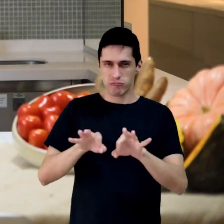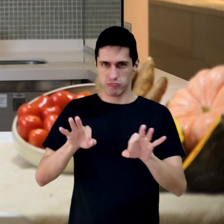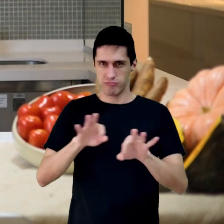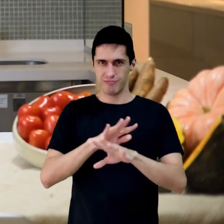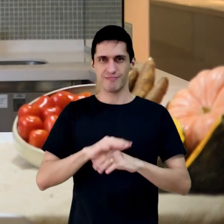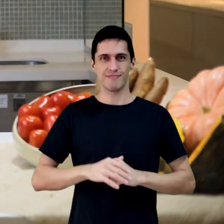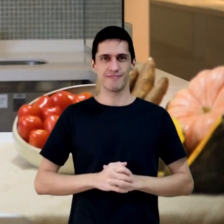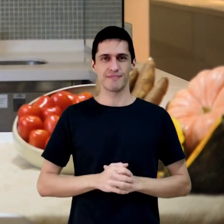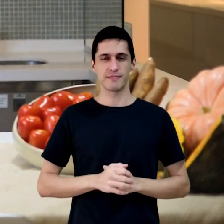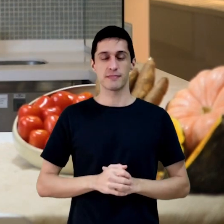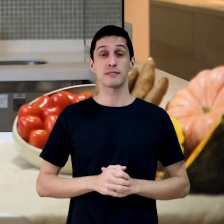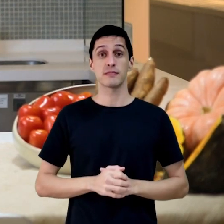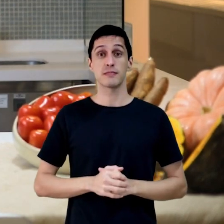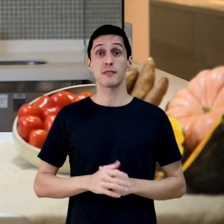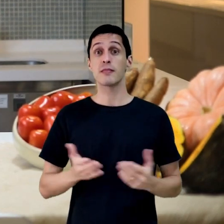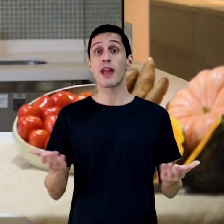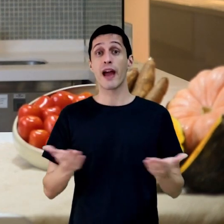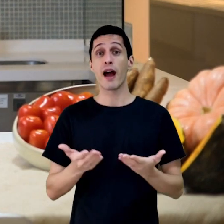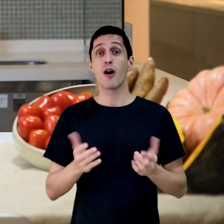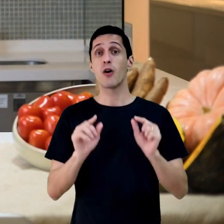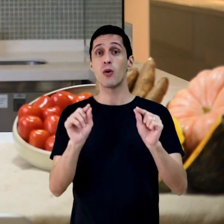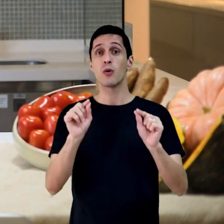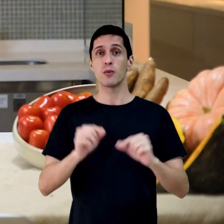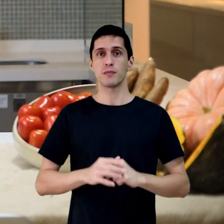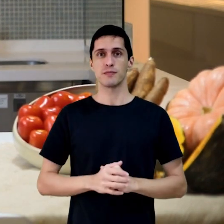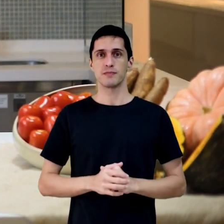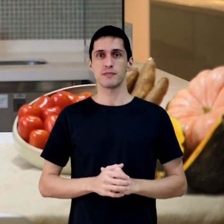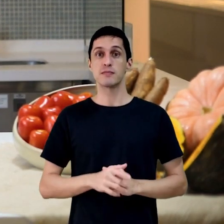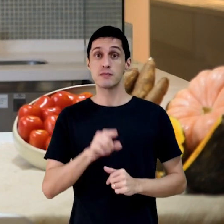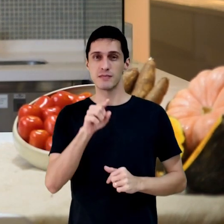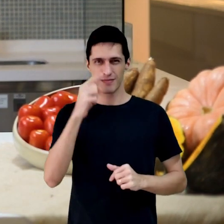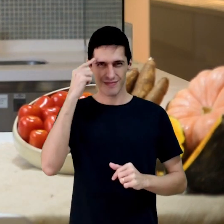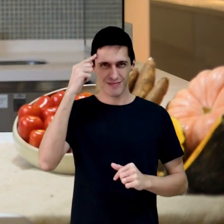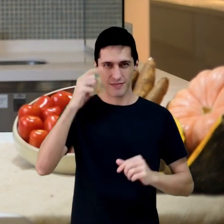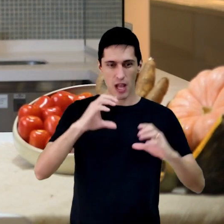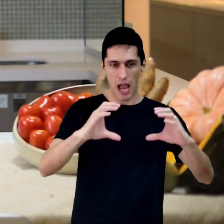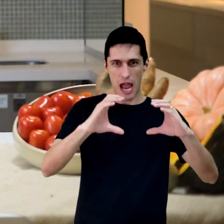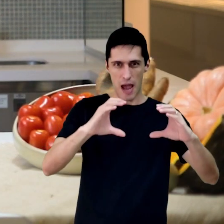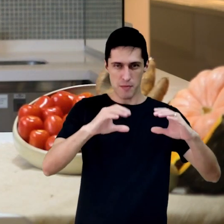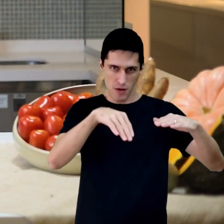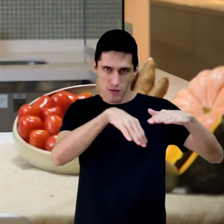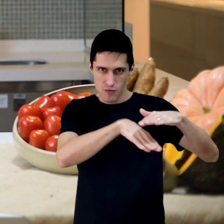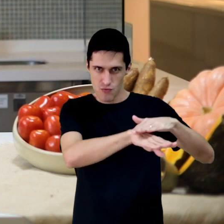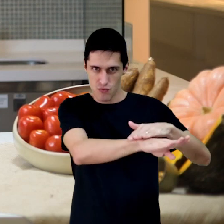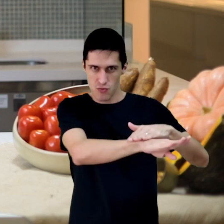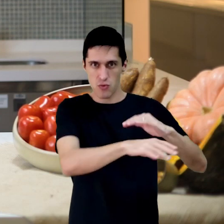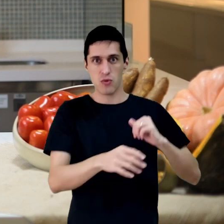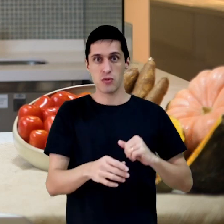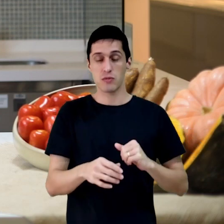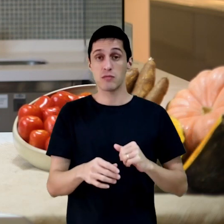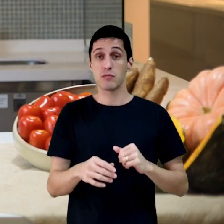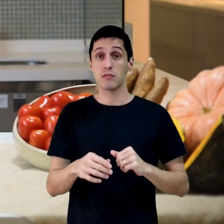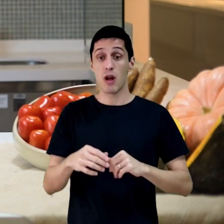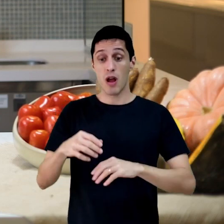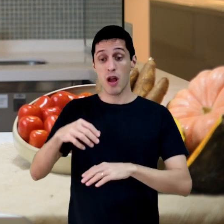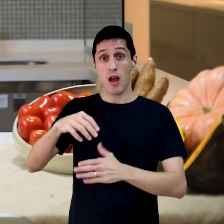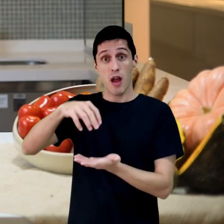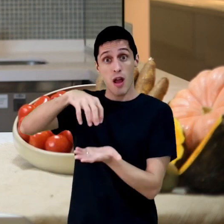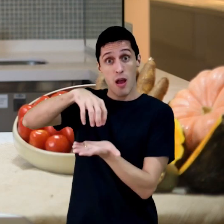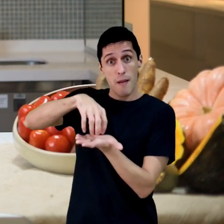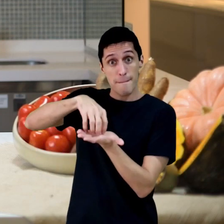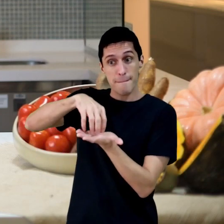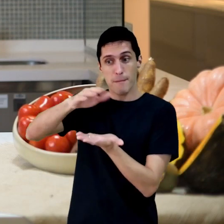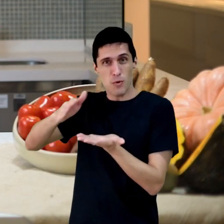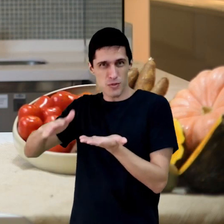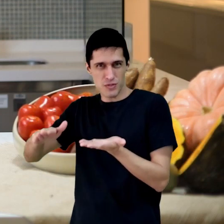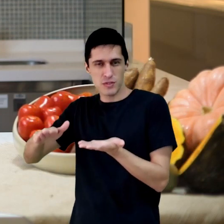Para ganhar tempo, o que, que a gente vai fazer agora? Enquanto a abóbora está no forno assando, nosso pudim está terminando de